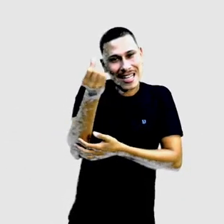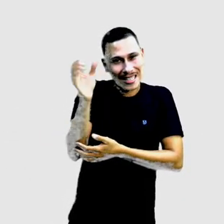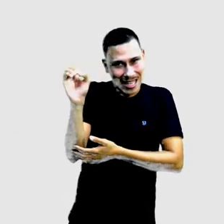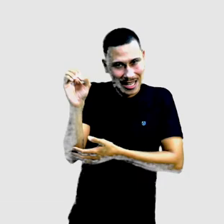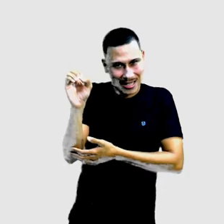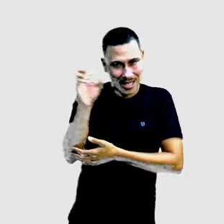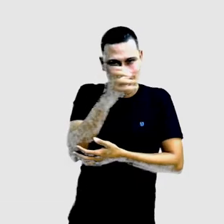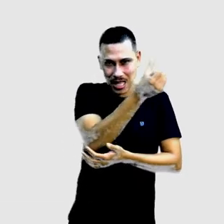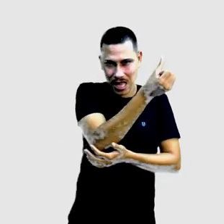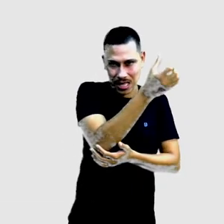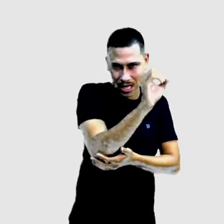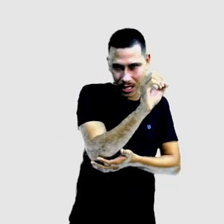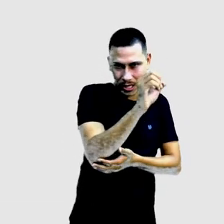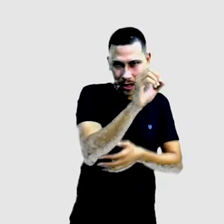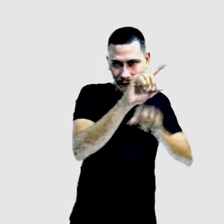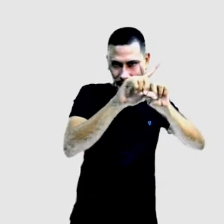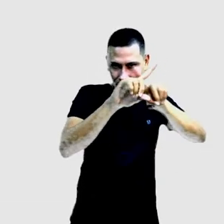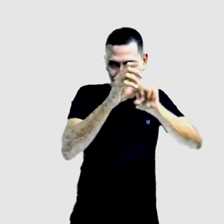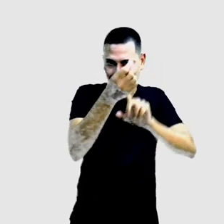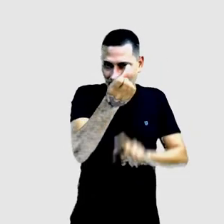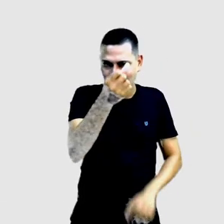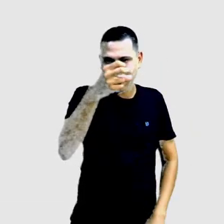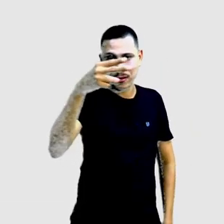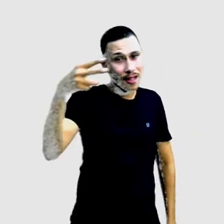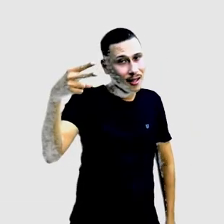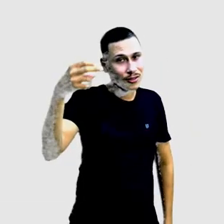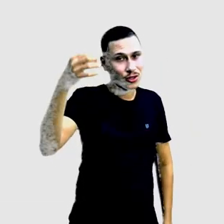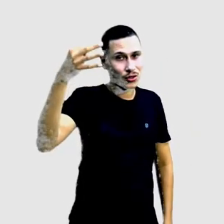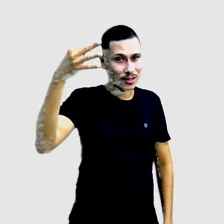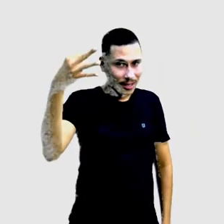60 vezes 6, o resultado é